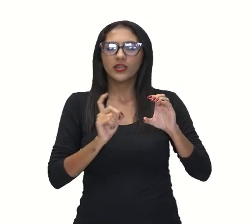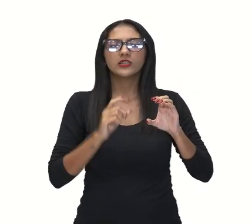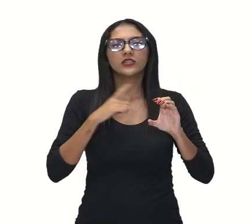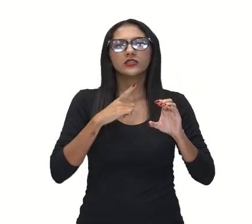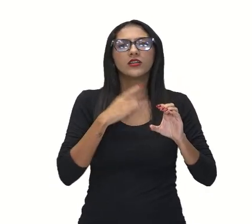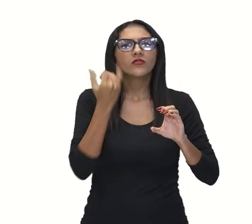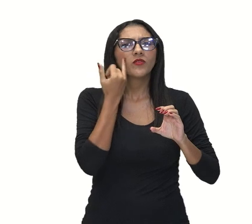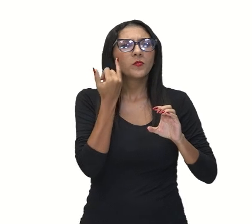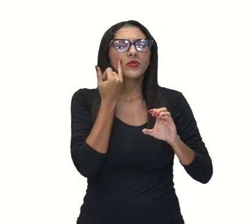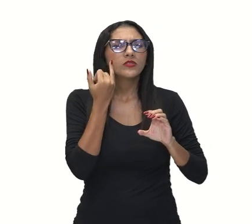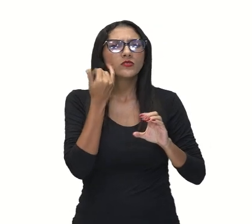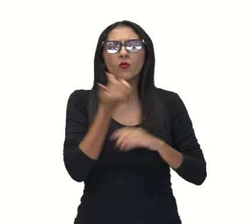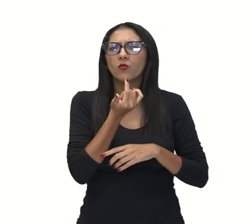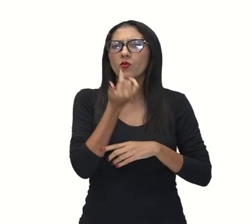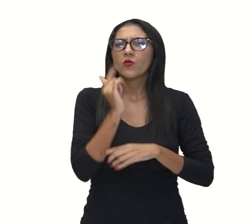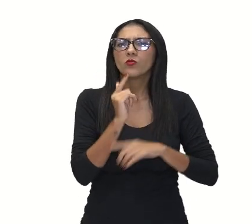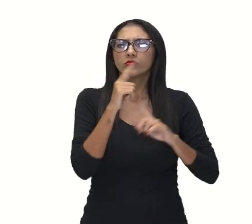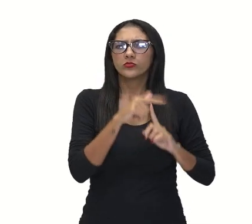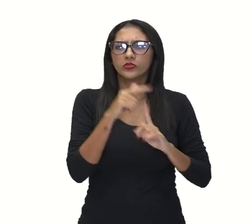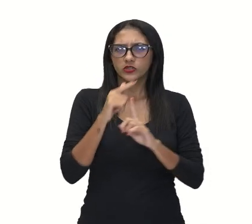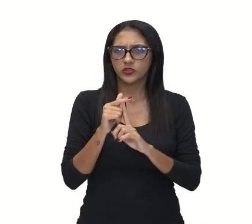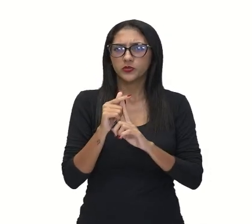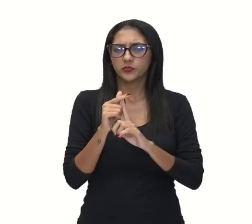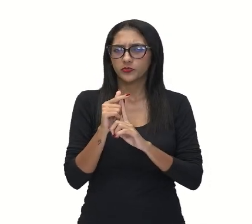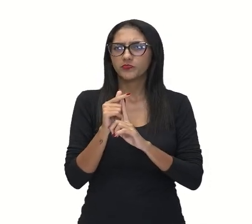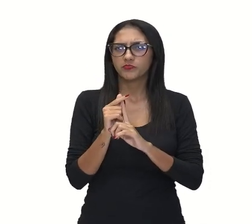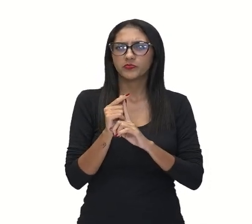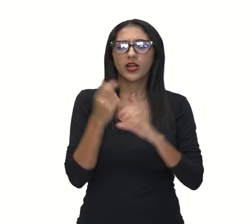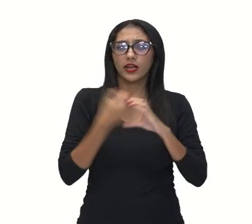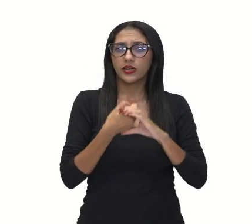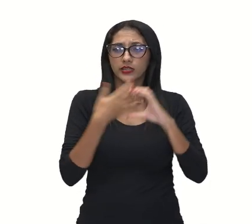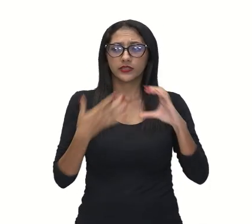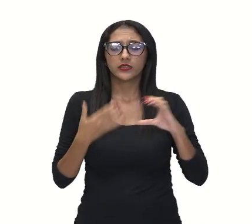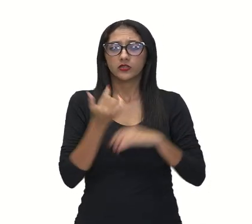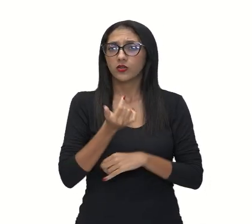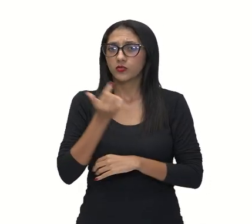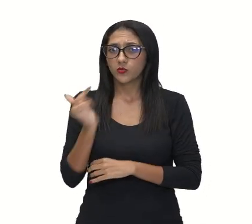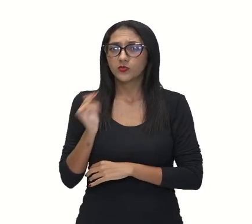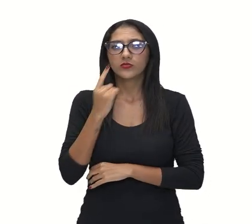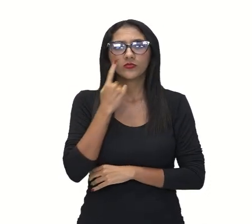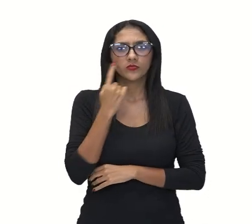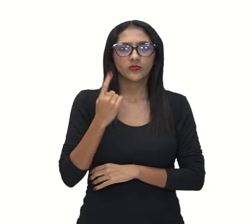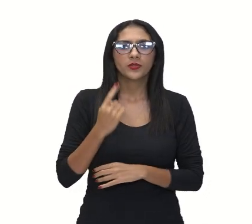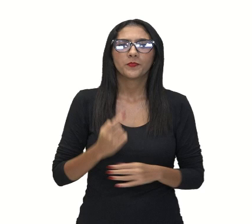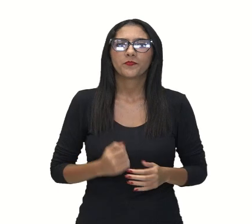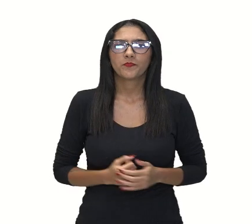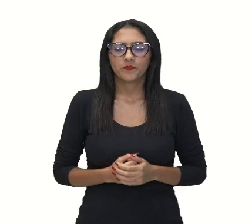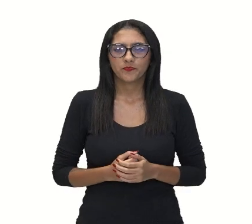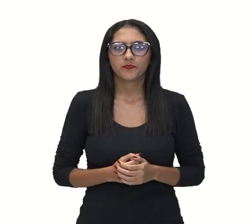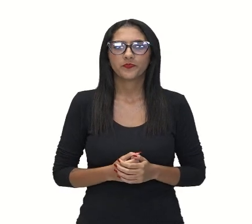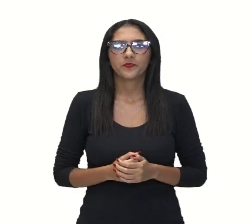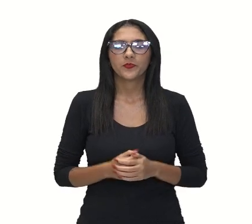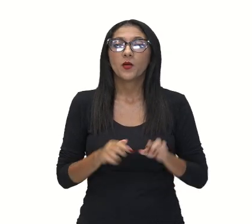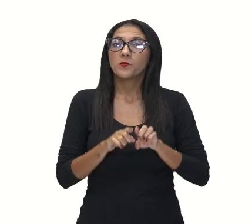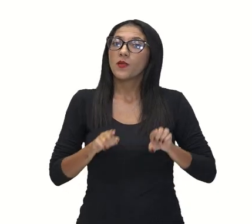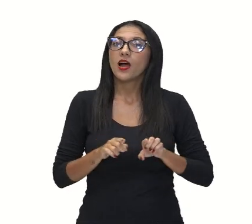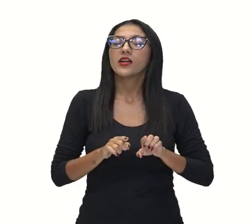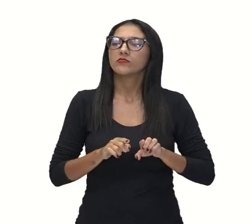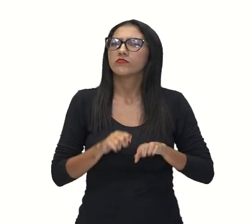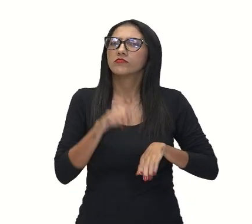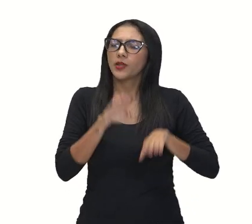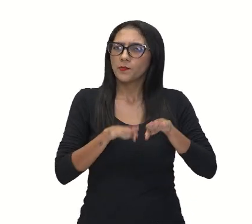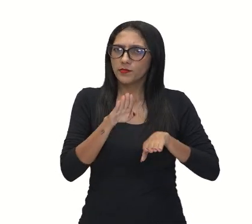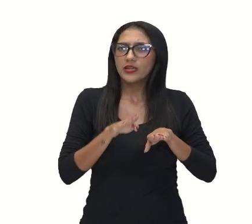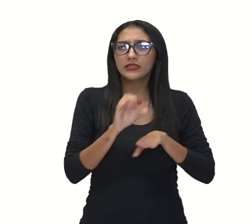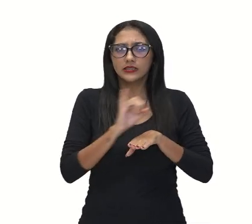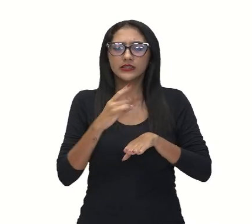um período composto que ele pode ser classificado, certo, por coordenação, a depender da presença ou não